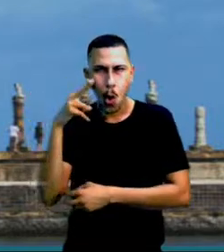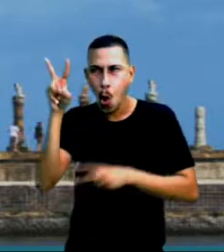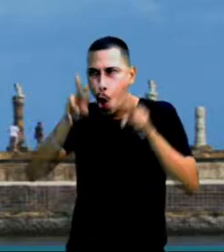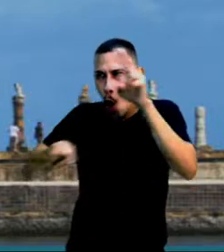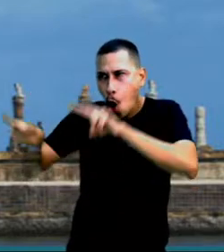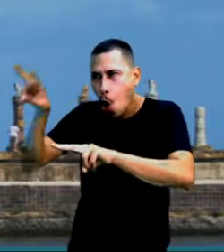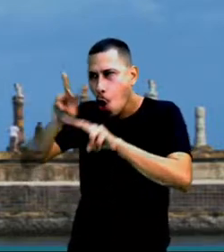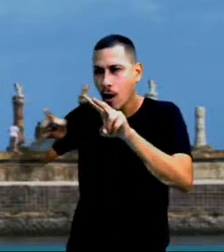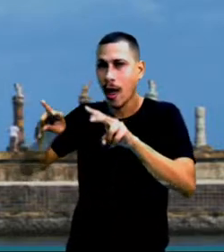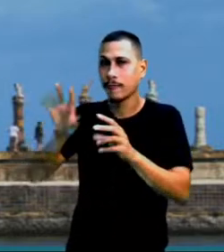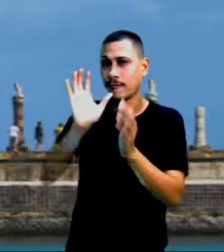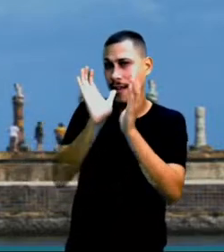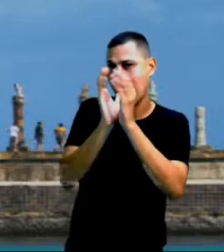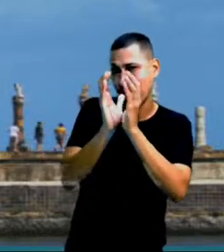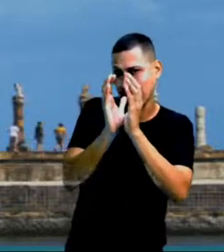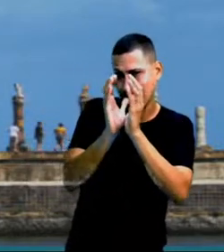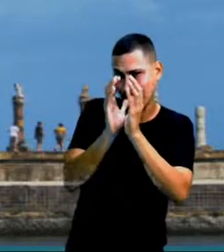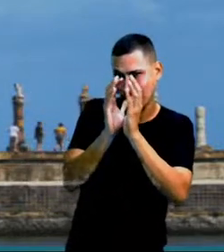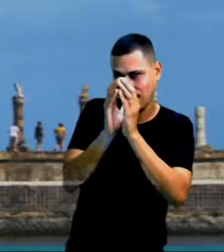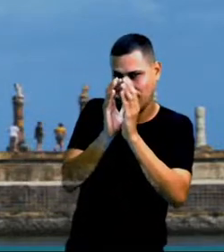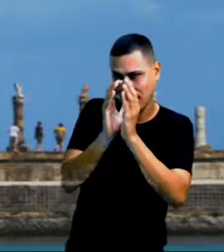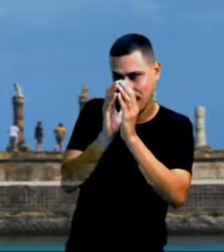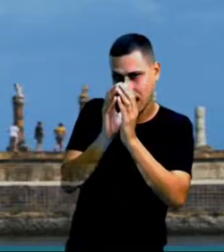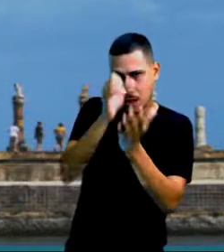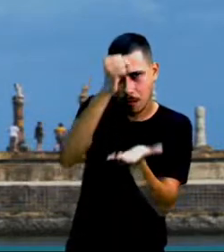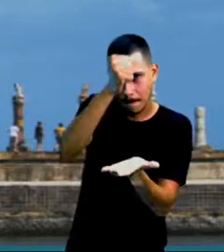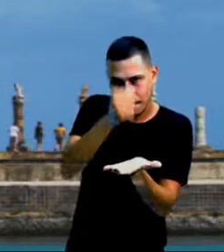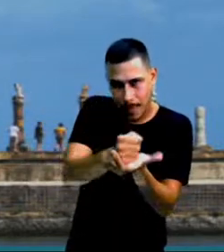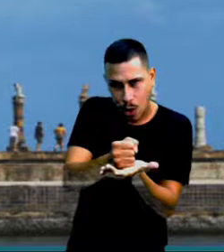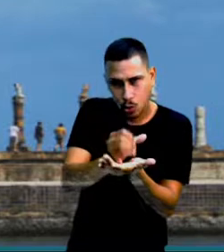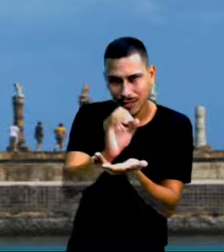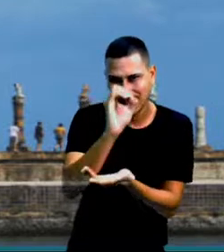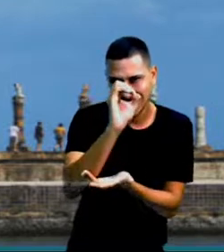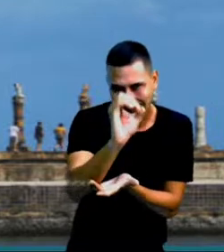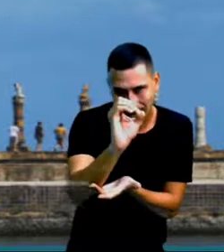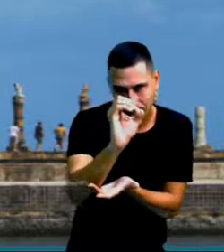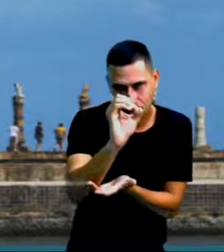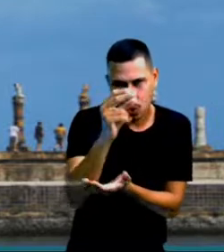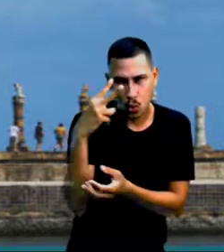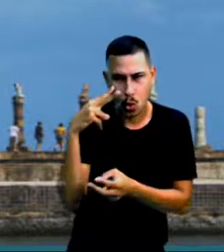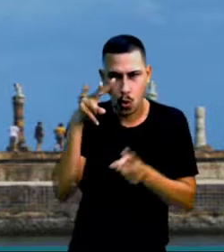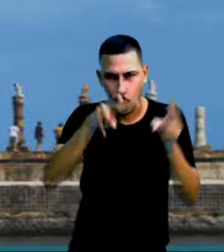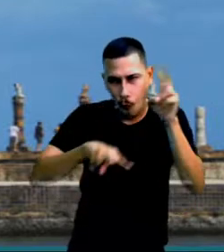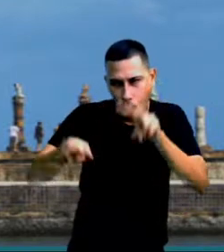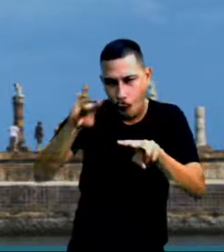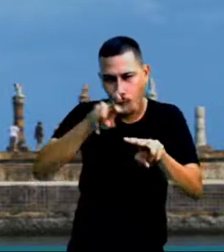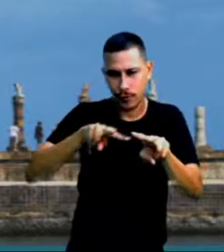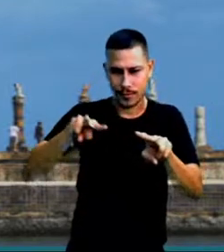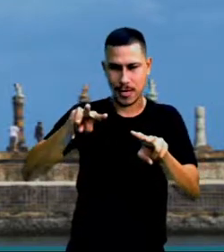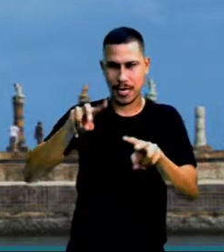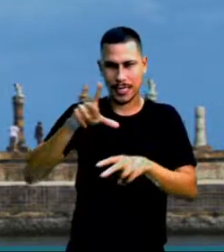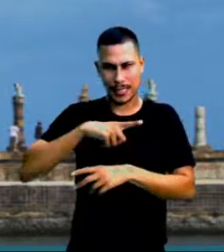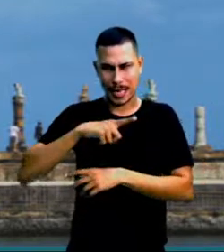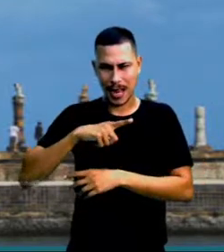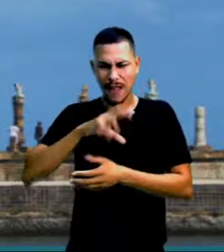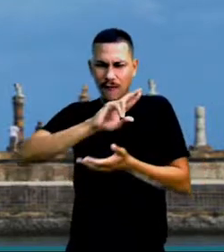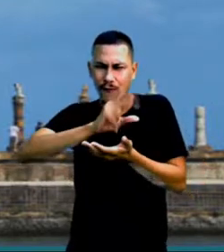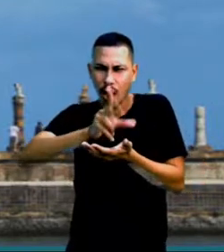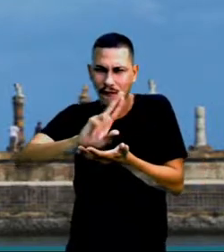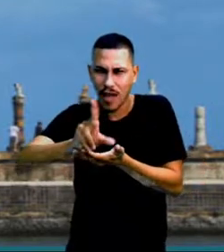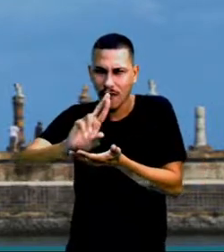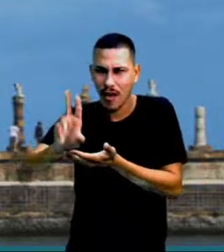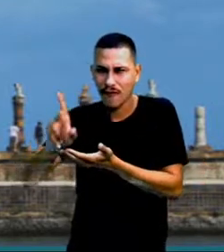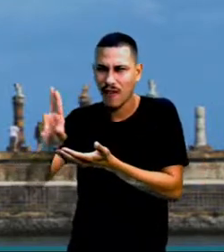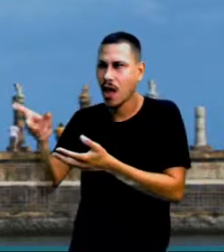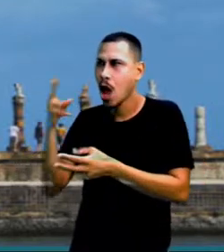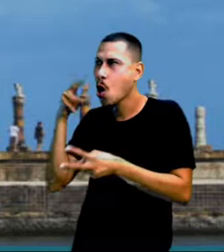bem grandona, chama-se Torre de Cristal. E mais aqui abaixo tem outras, tá vendo? Que são grandes